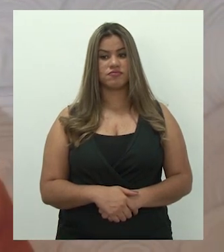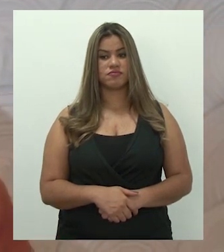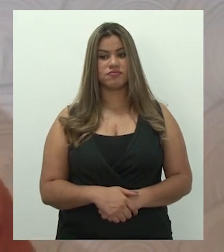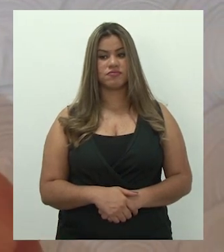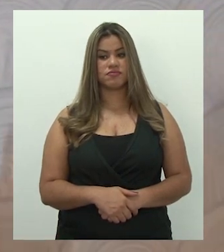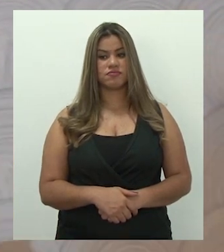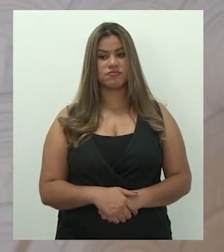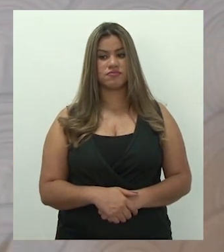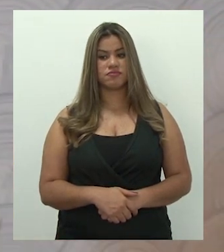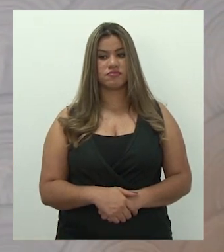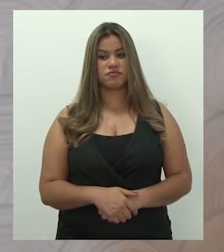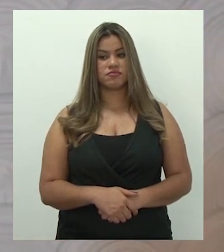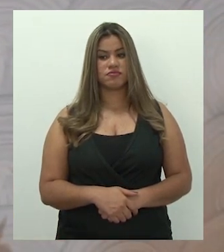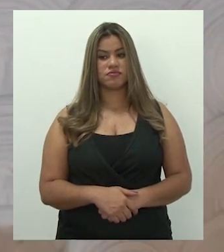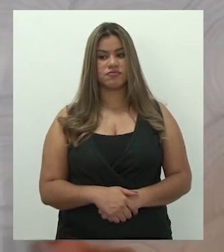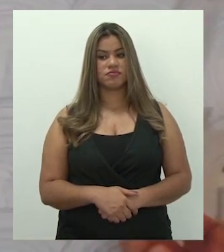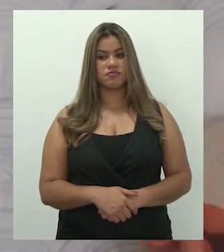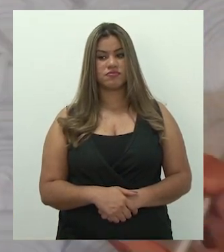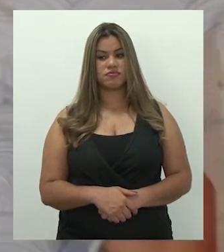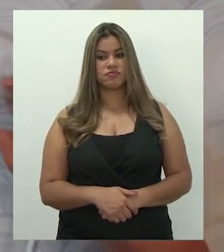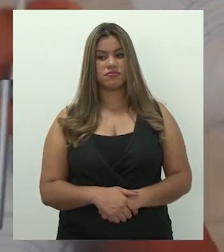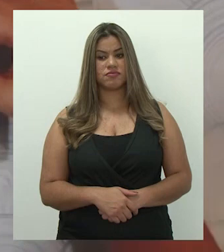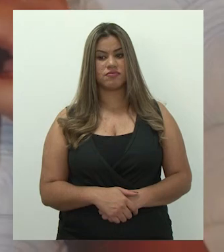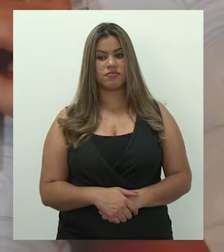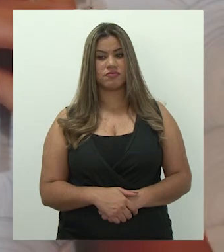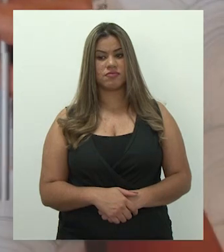7,5 centímetros de altura.